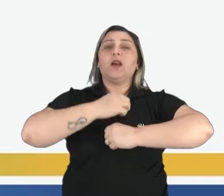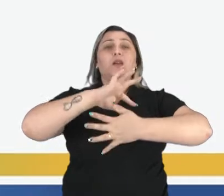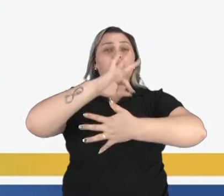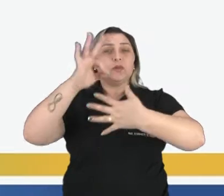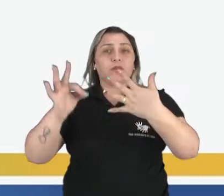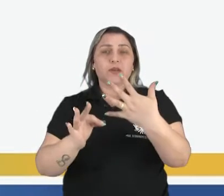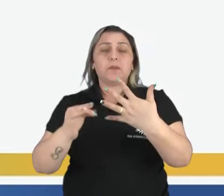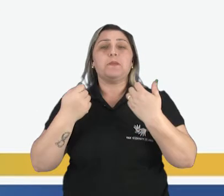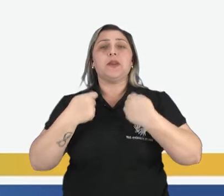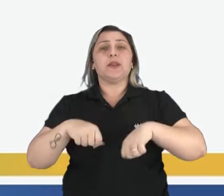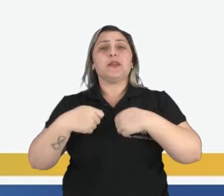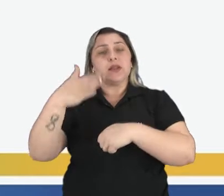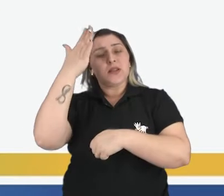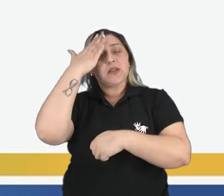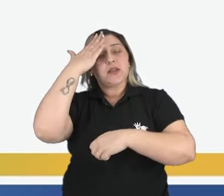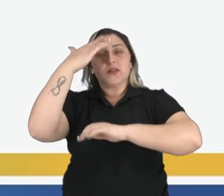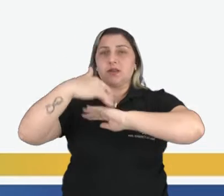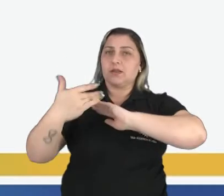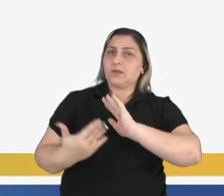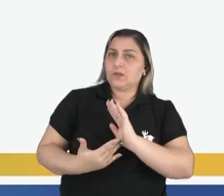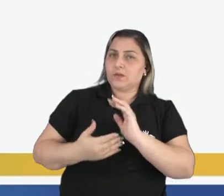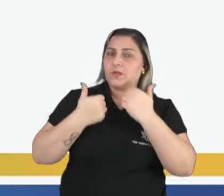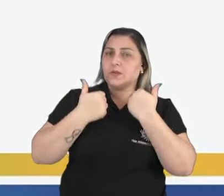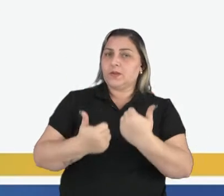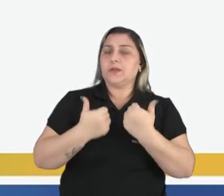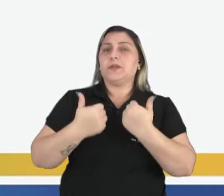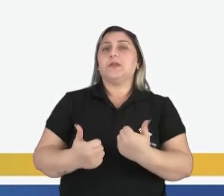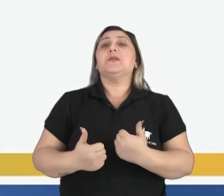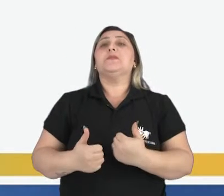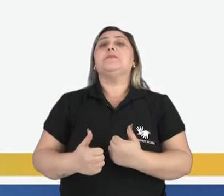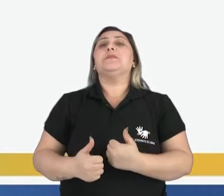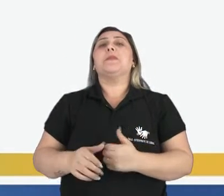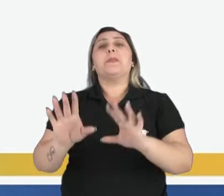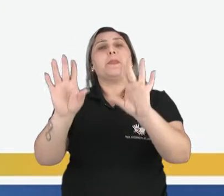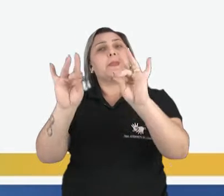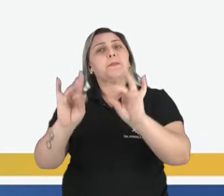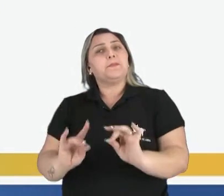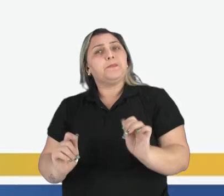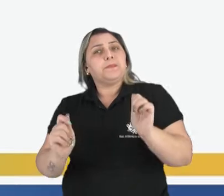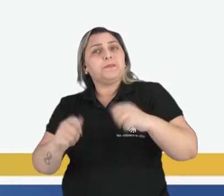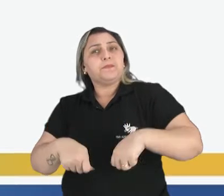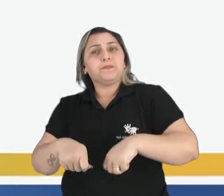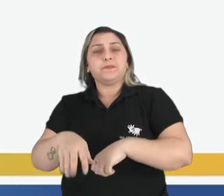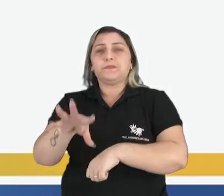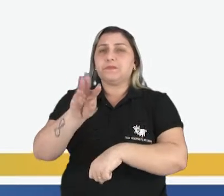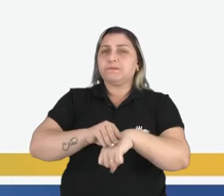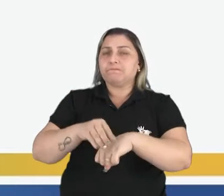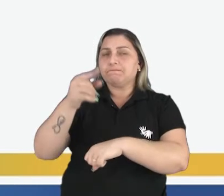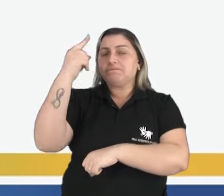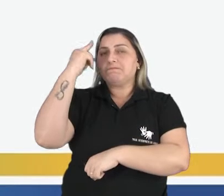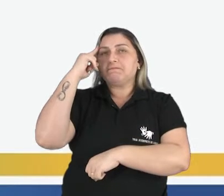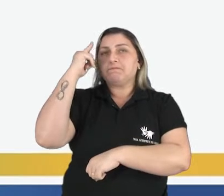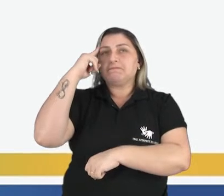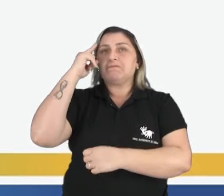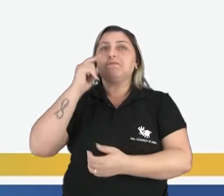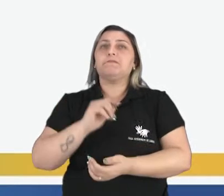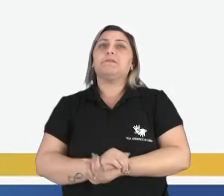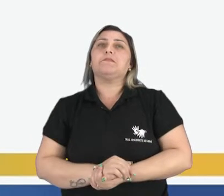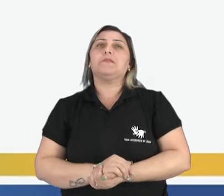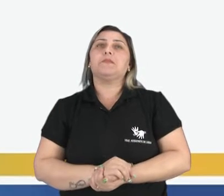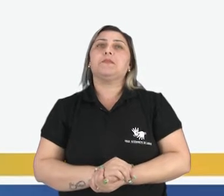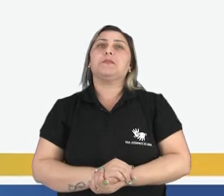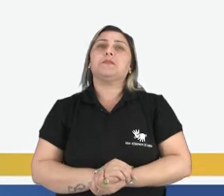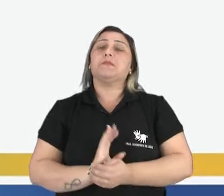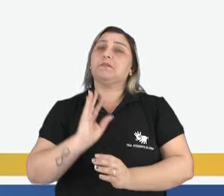ele tem que compreender o todo, tá bom? Então o ser humano é dotado de capacidade de conhecer e de pensar,